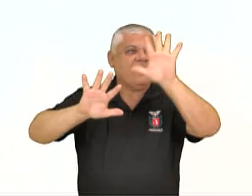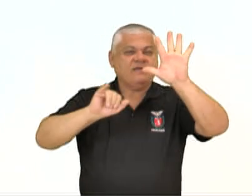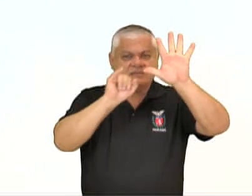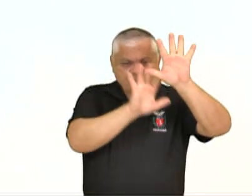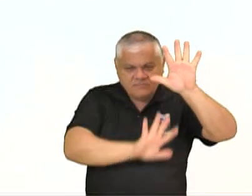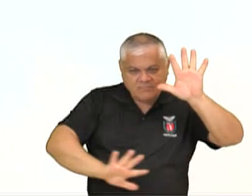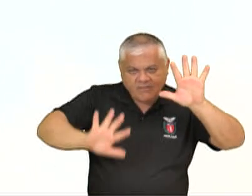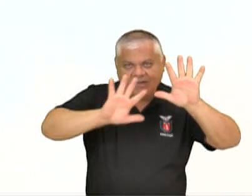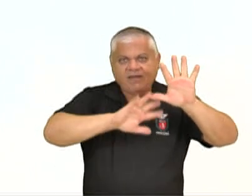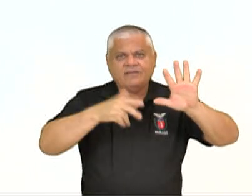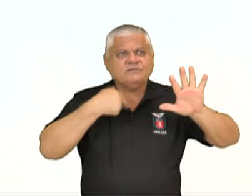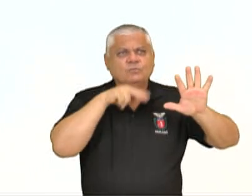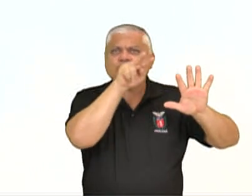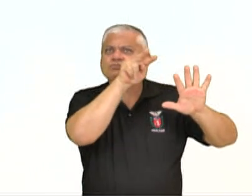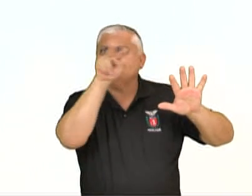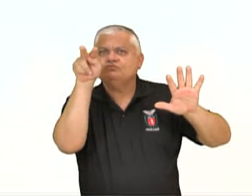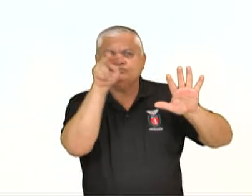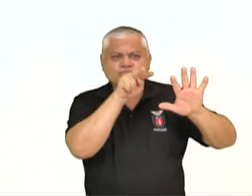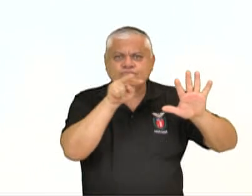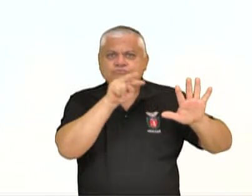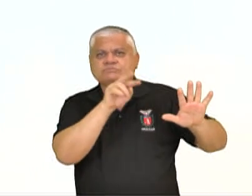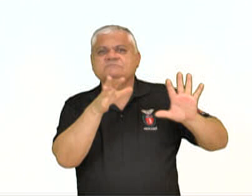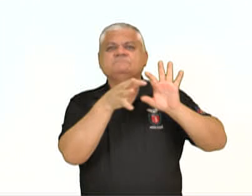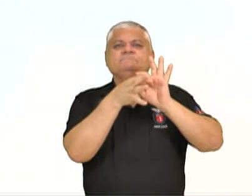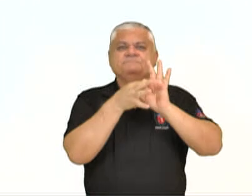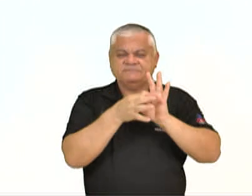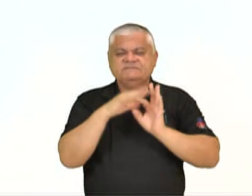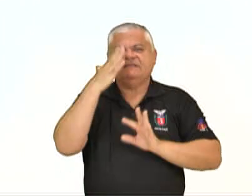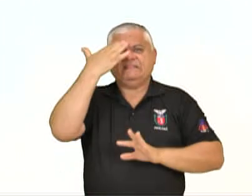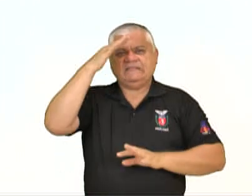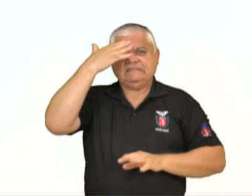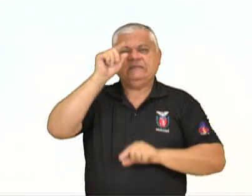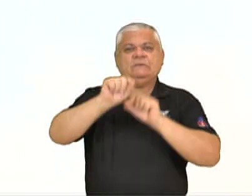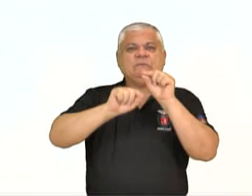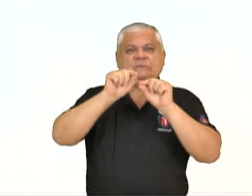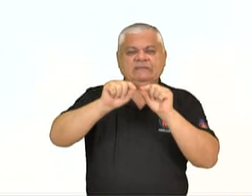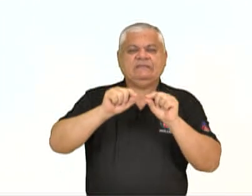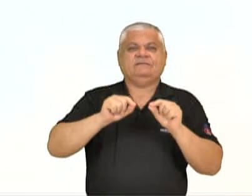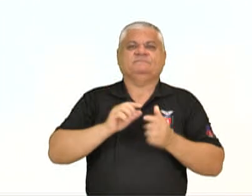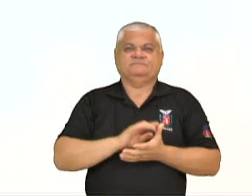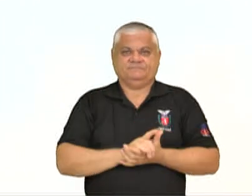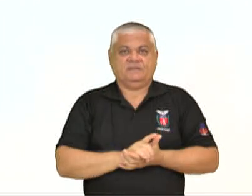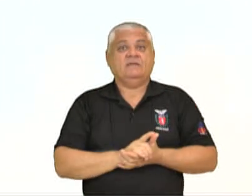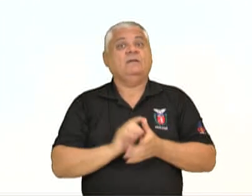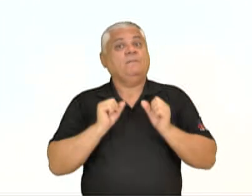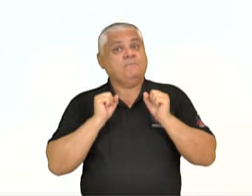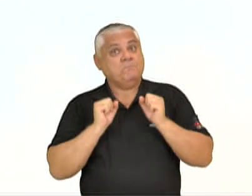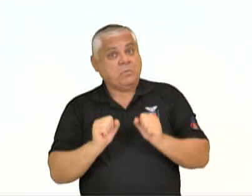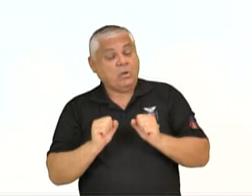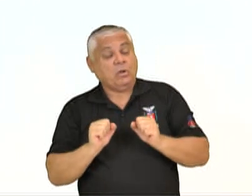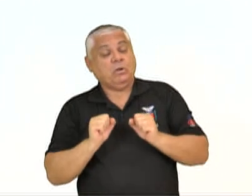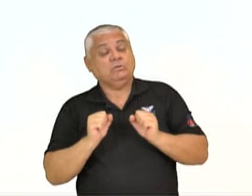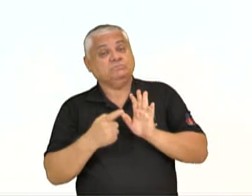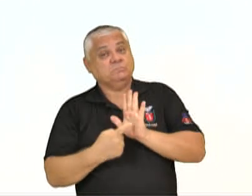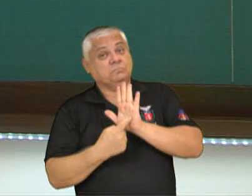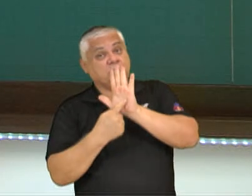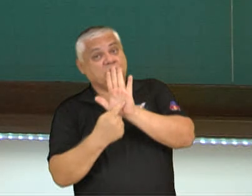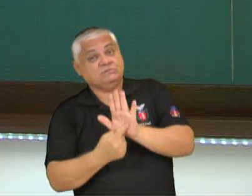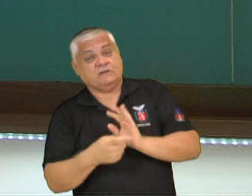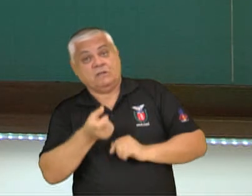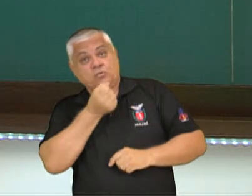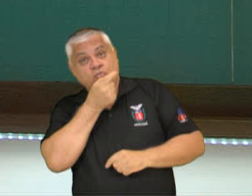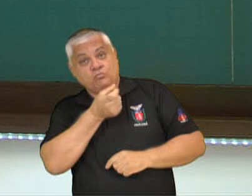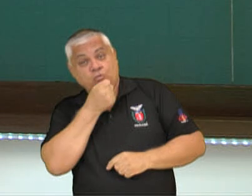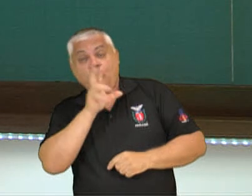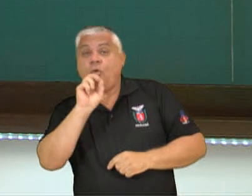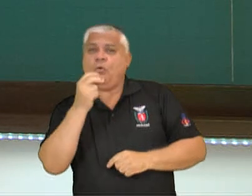que fazer a leitura dessas imagens na totalidade para interpretar melhor a cena, que pode ou não apresentar humor.